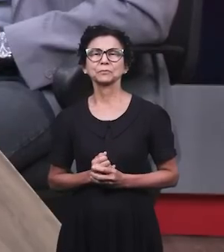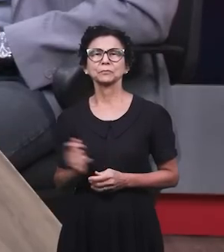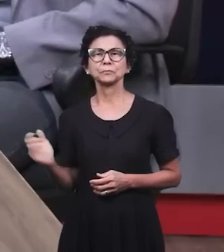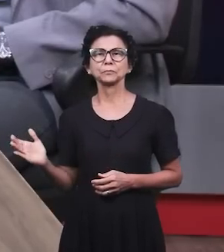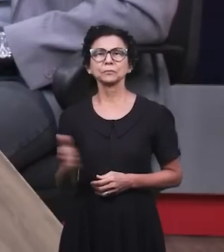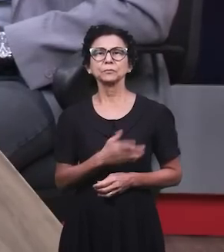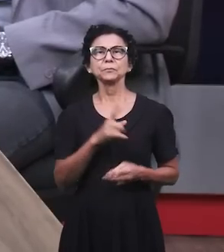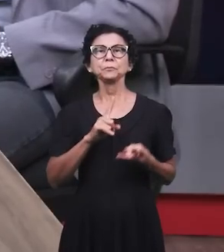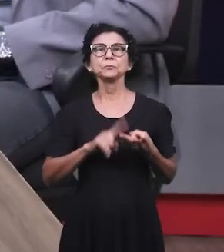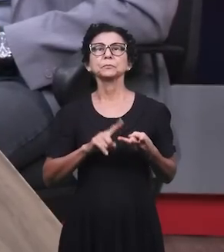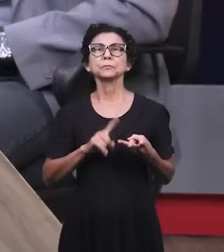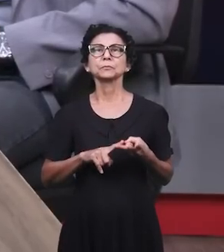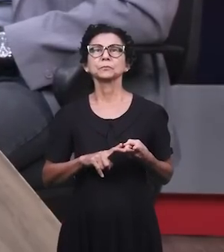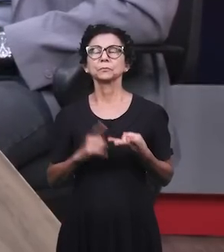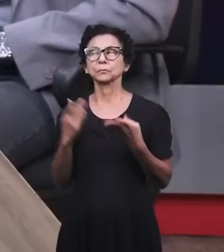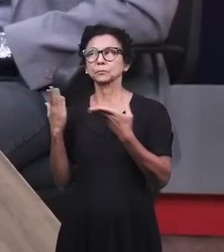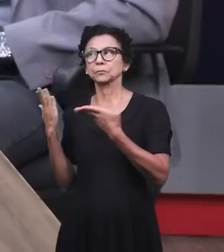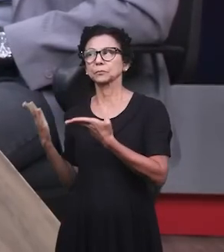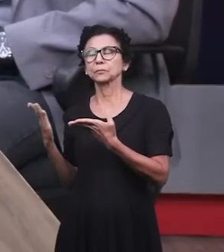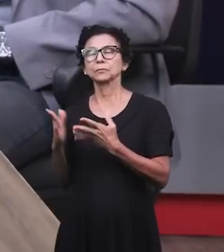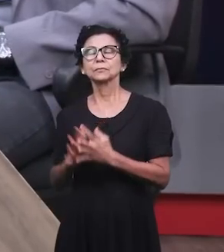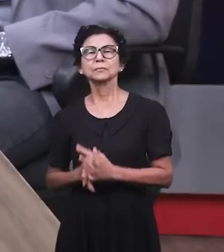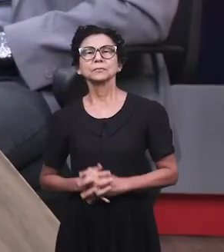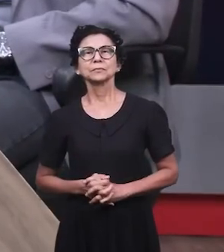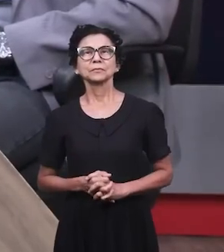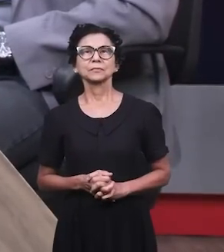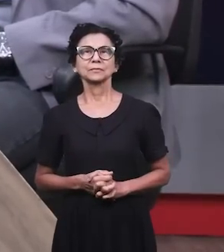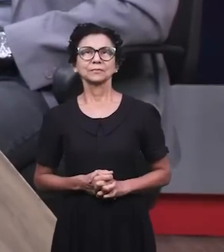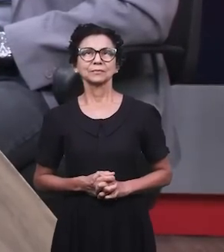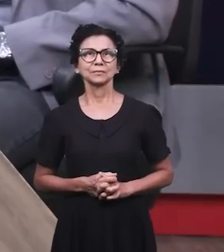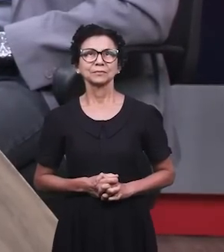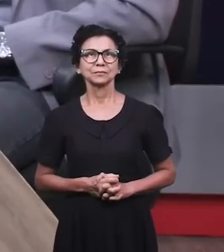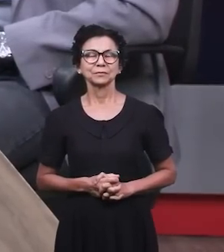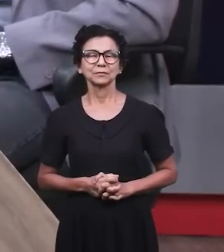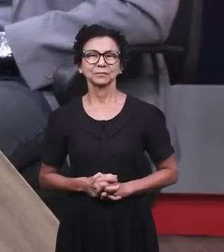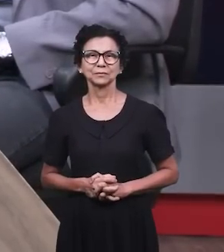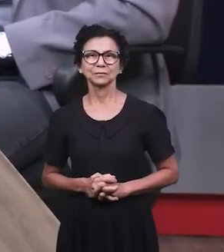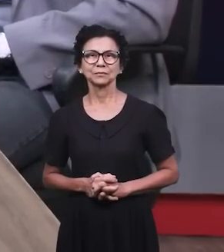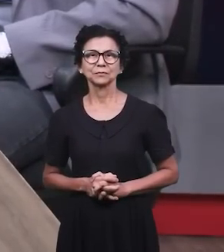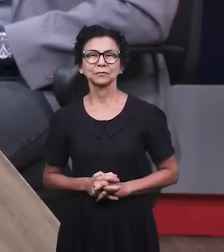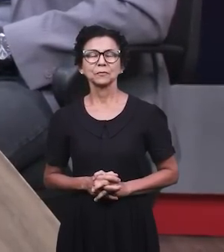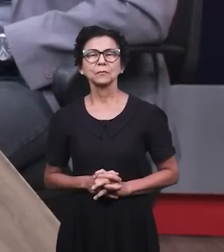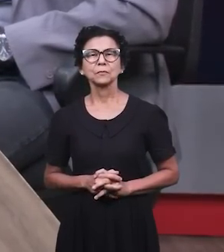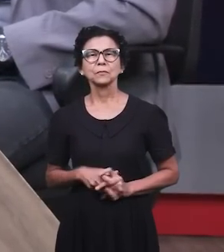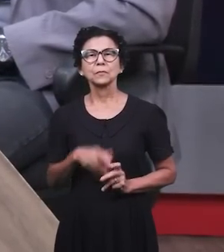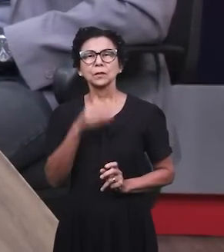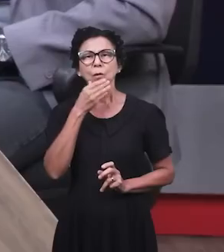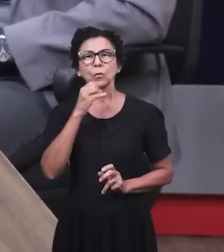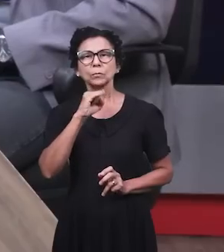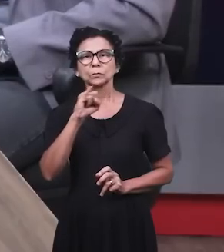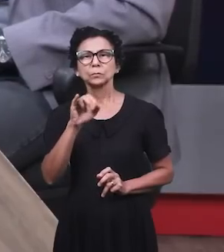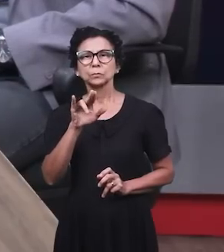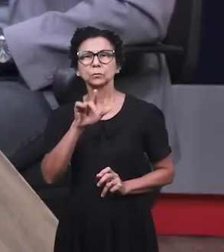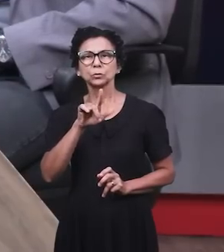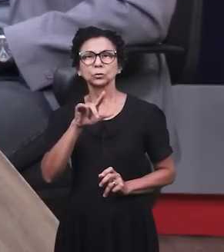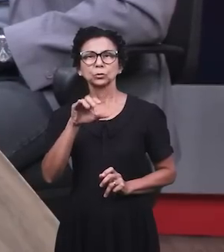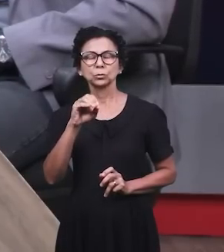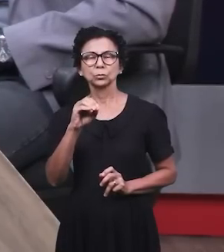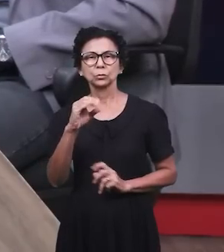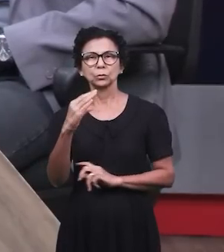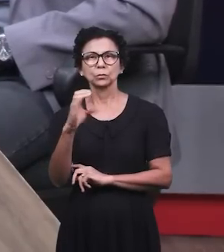exemplo também, que é o caso das cifras de substituição de Júlio César. Aqui é até um pouco mais simples,